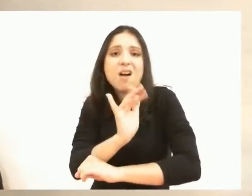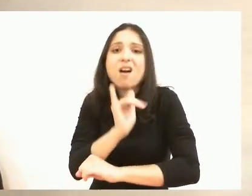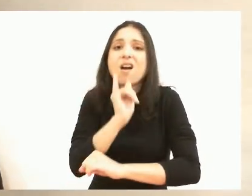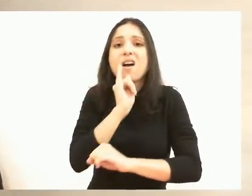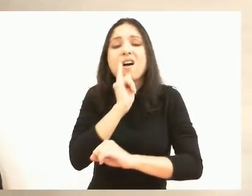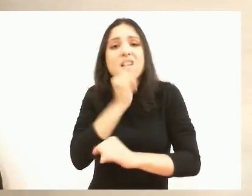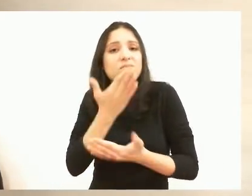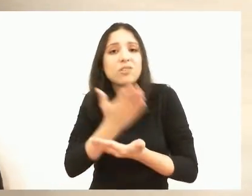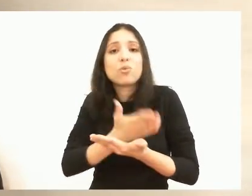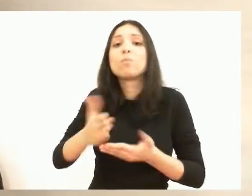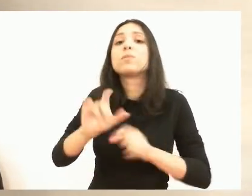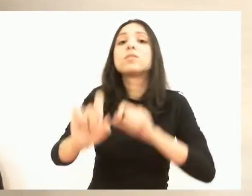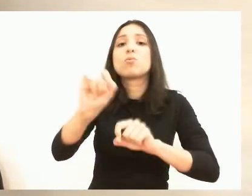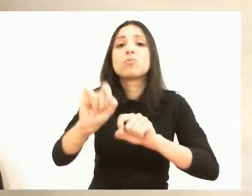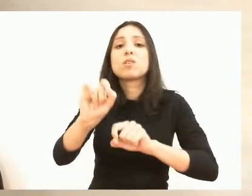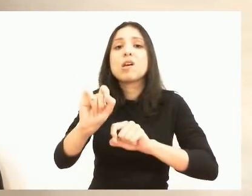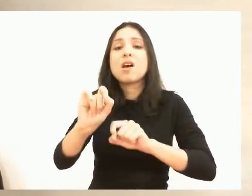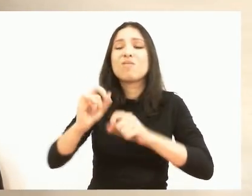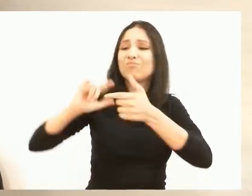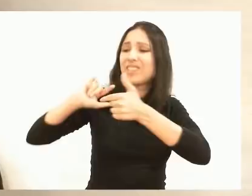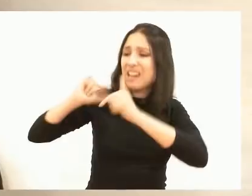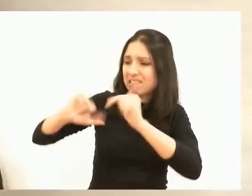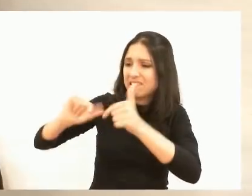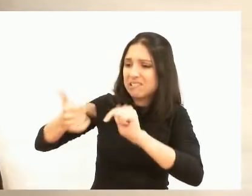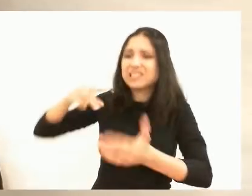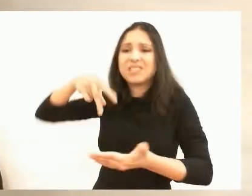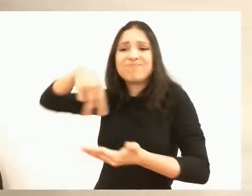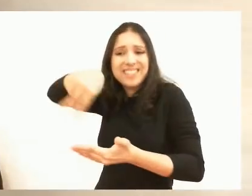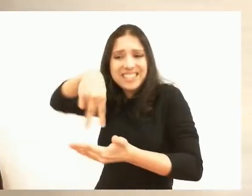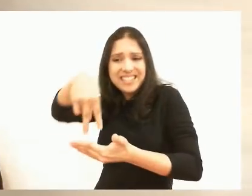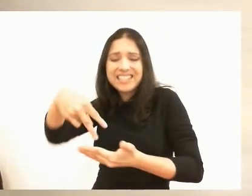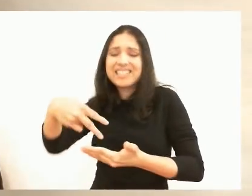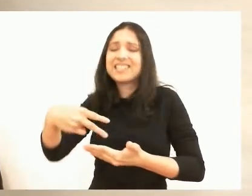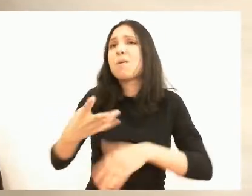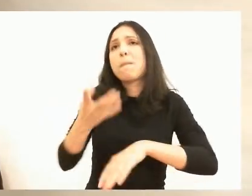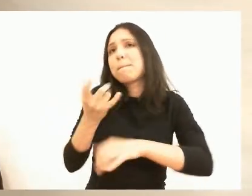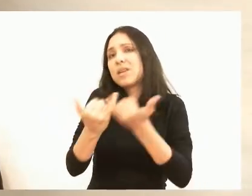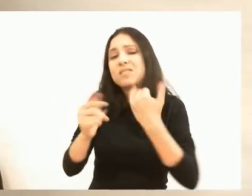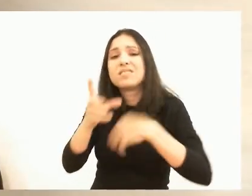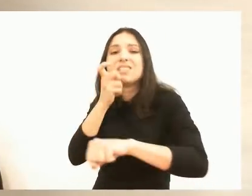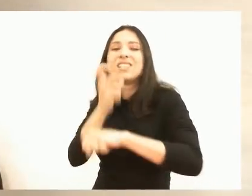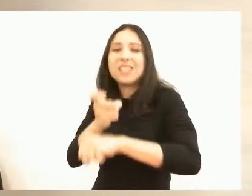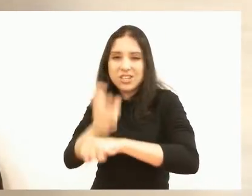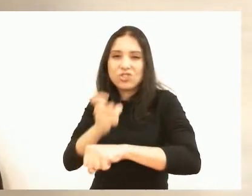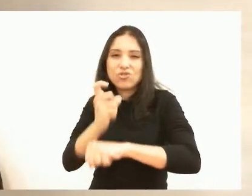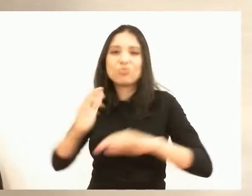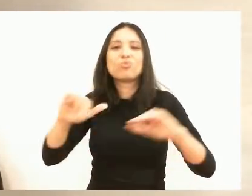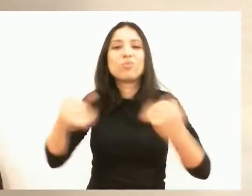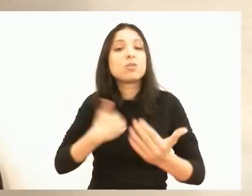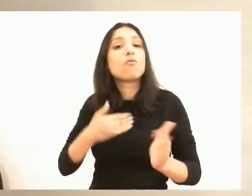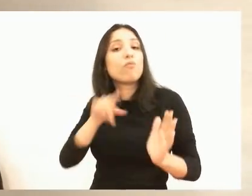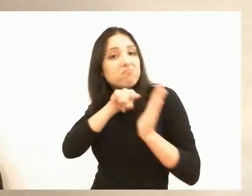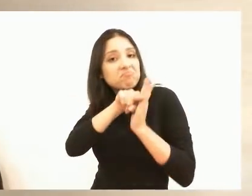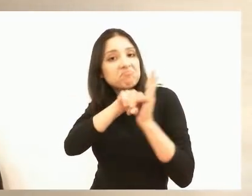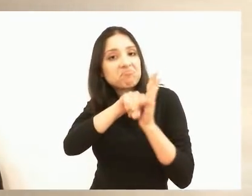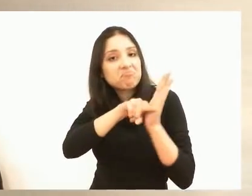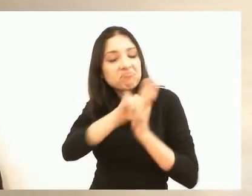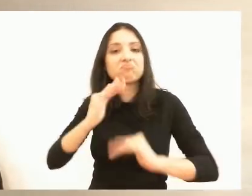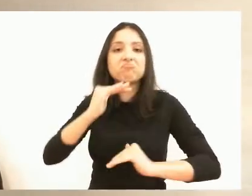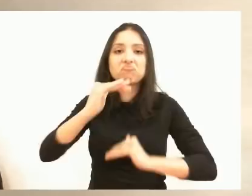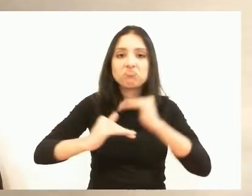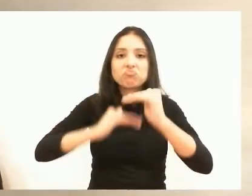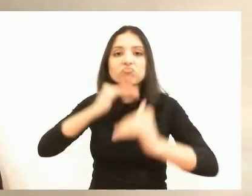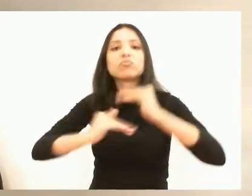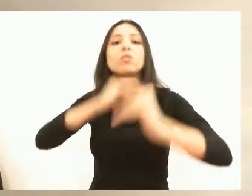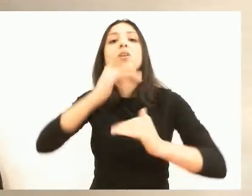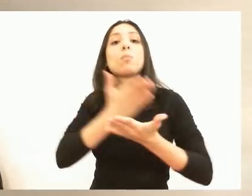no esquema tradicional da dança então eu fui desenvolvendo essa pesquisa a partir da